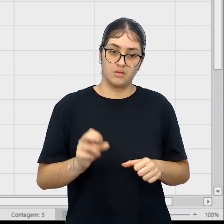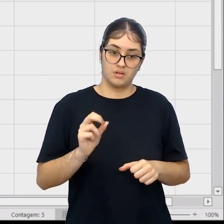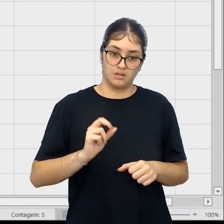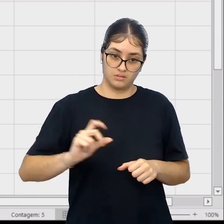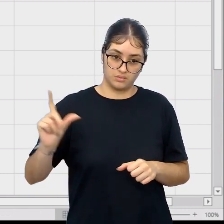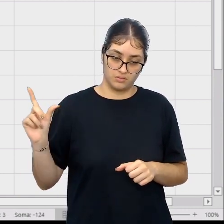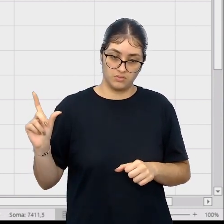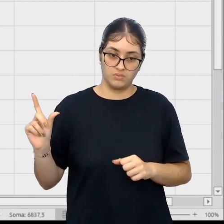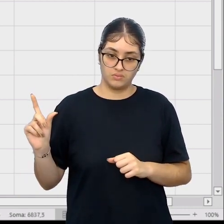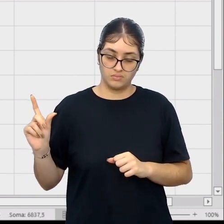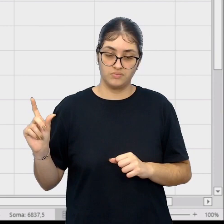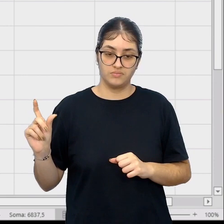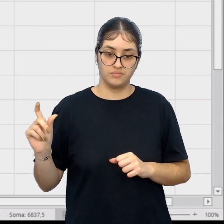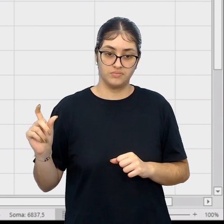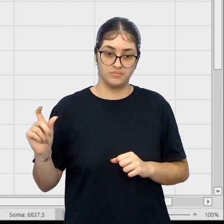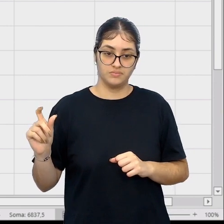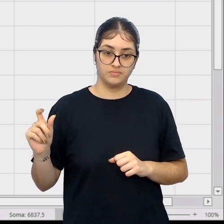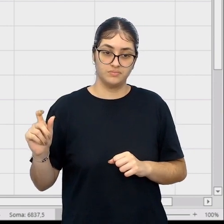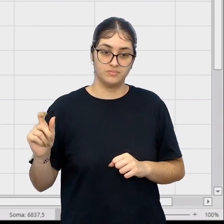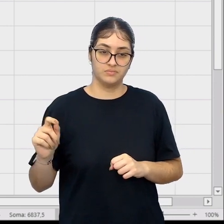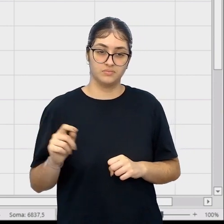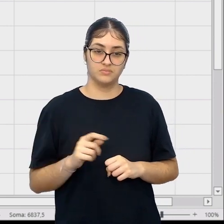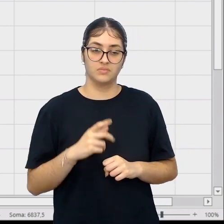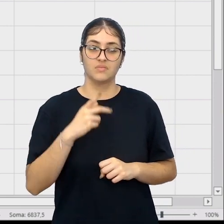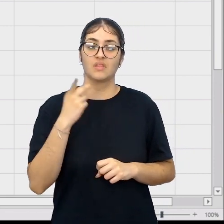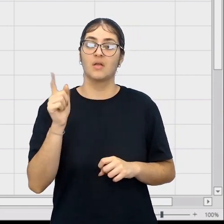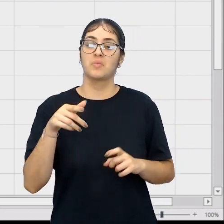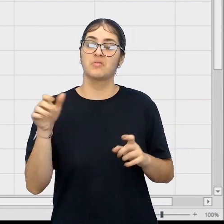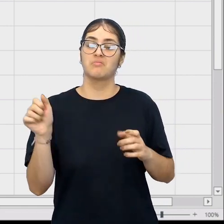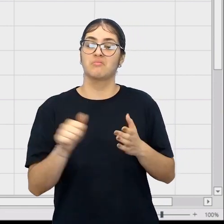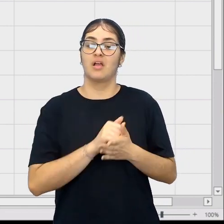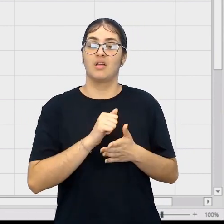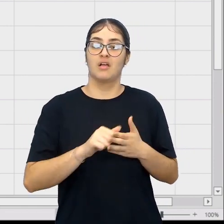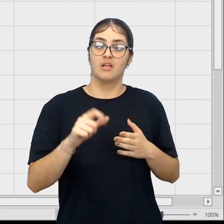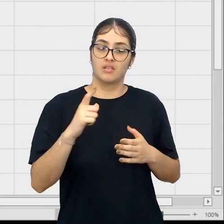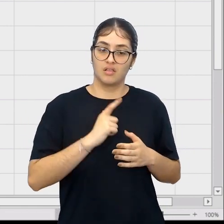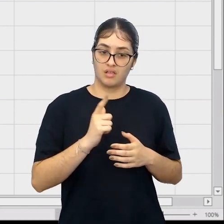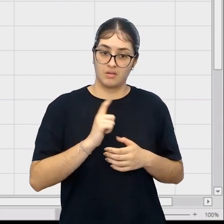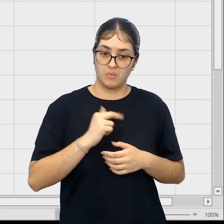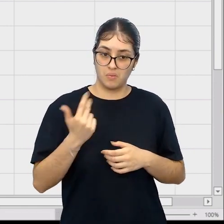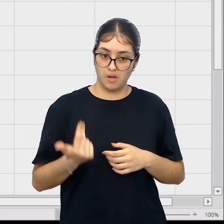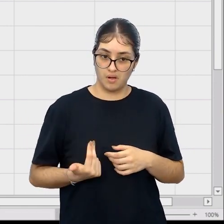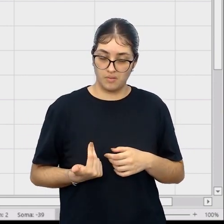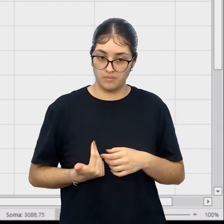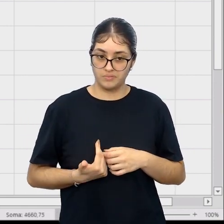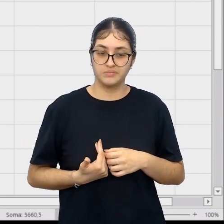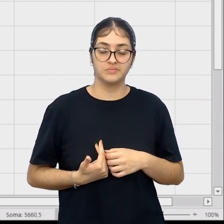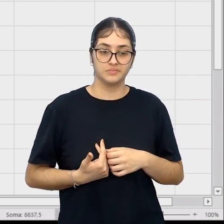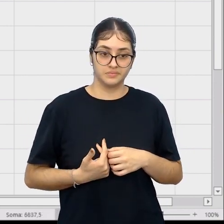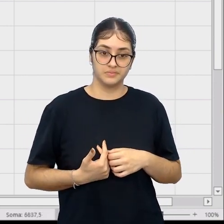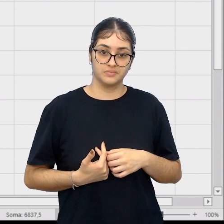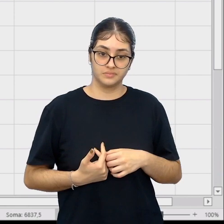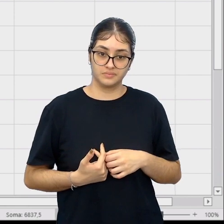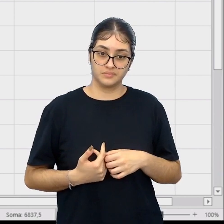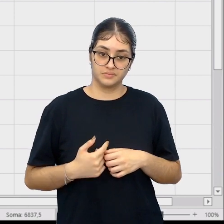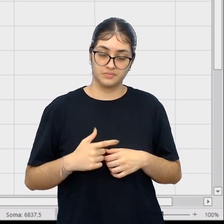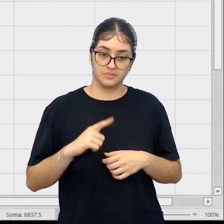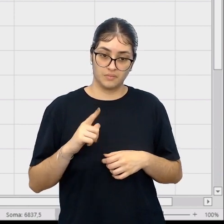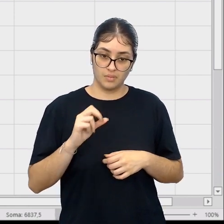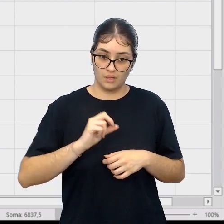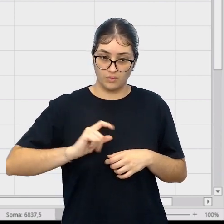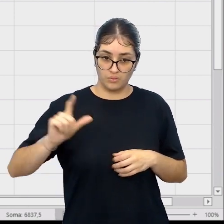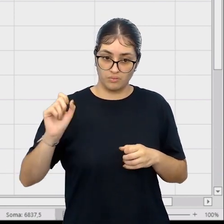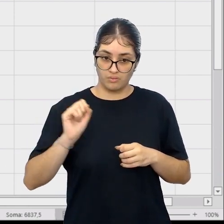assim, ó. Aí você vai falar, tá muito apagado. Pus o de cima e o de baixo igual. Legal. Aí aqui no meio eu posso pôr um azul mais